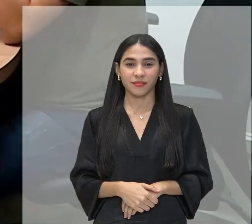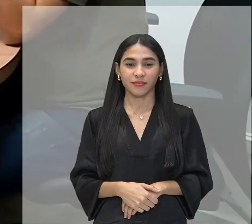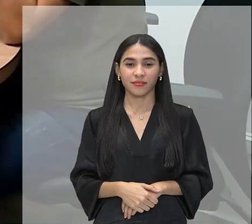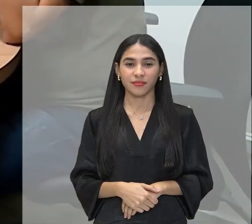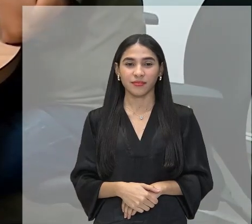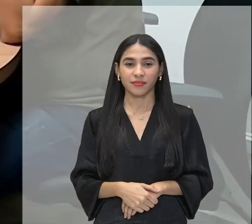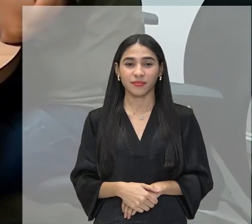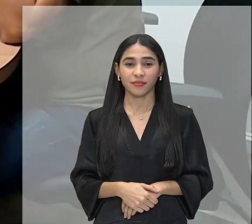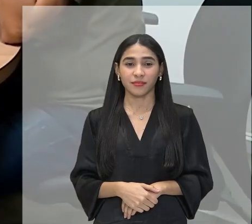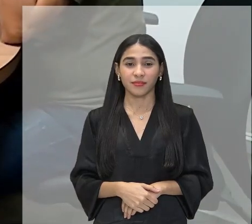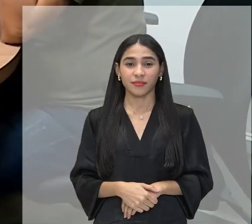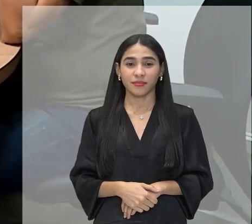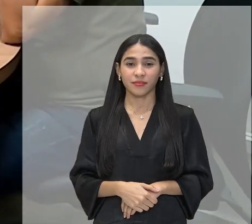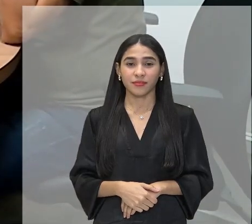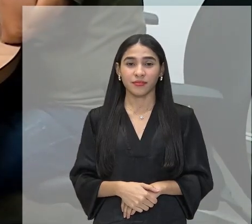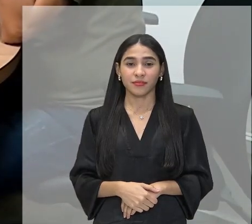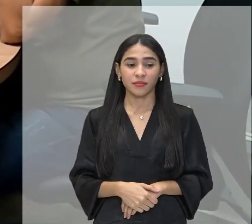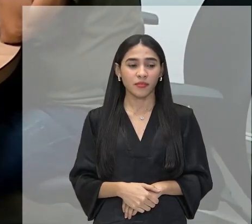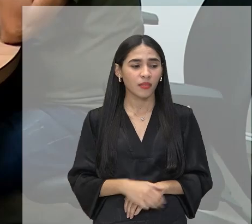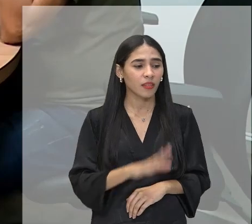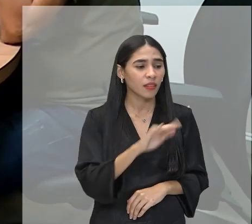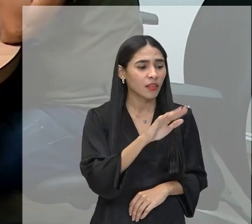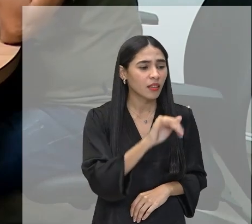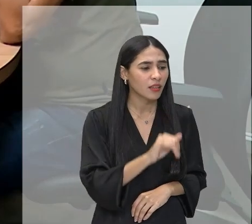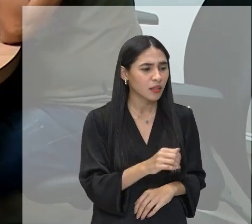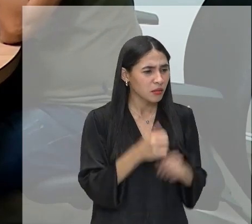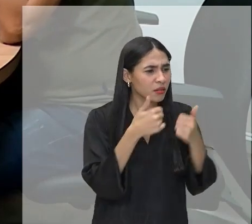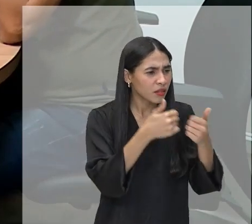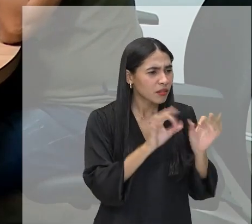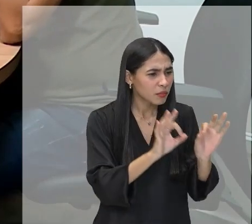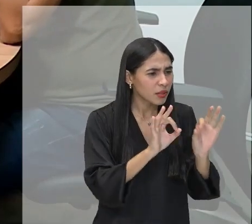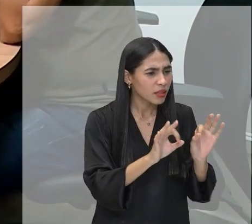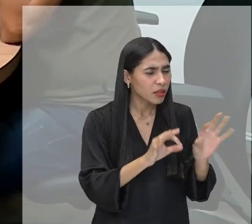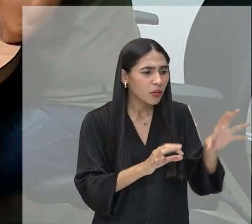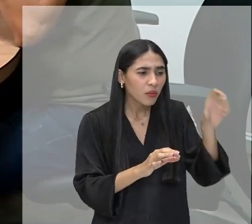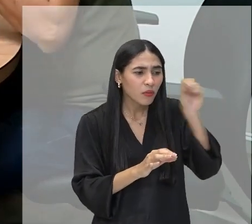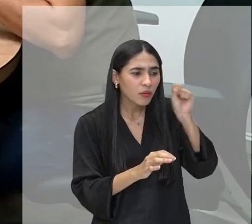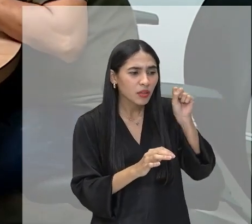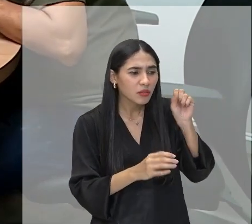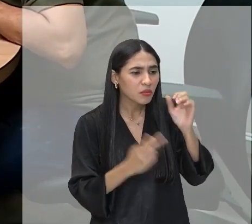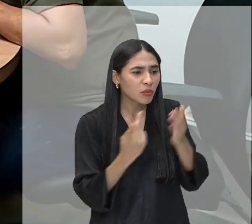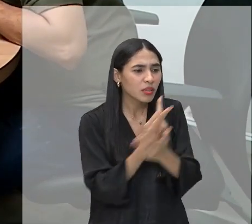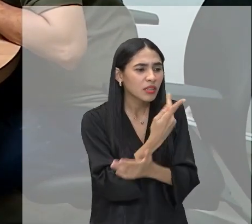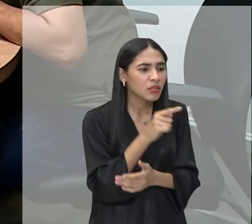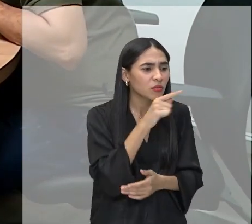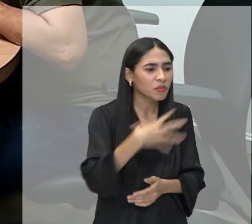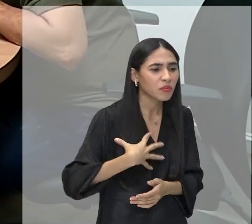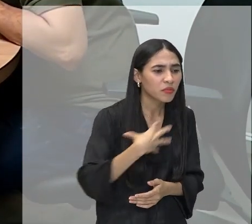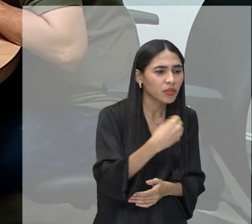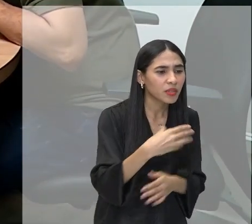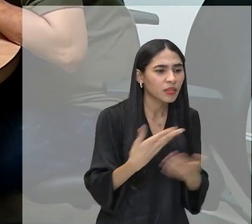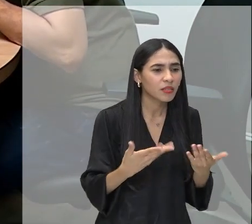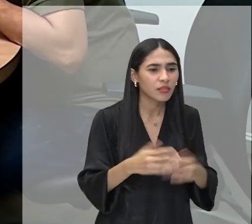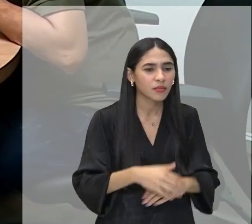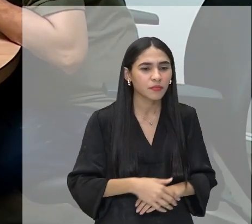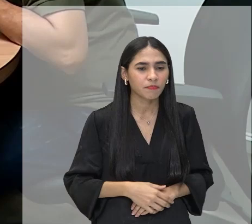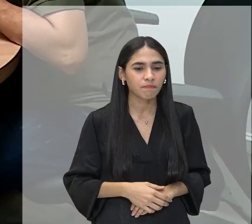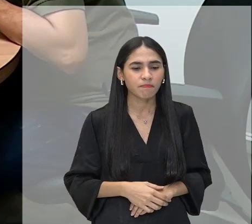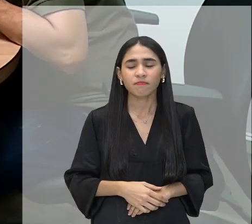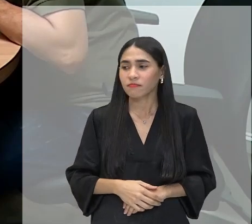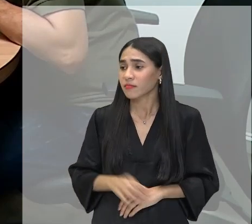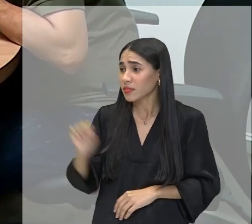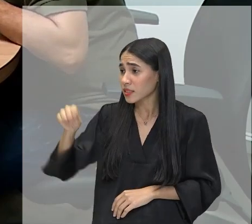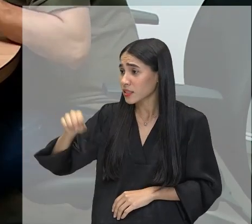Ai, eu, hein? Maria, mano, tá tudo bem? Ouvi você falando que tinha acontecido alguma coisa com a tua filha.